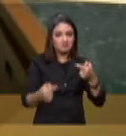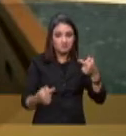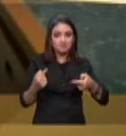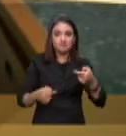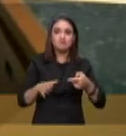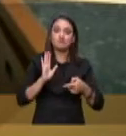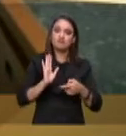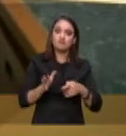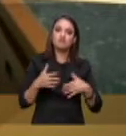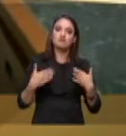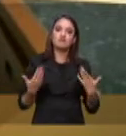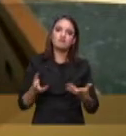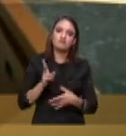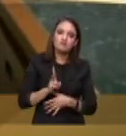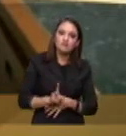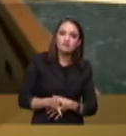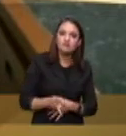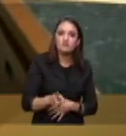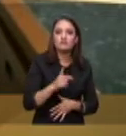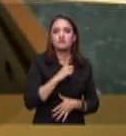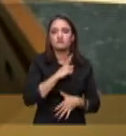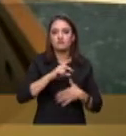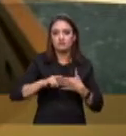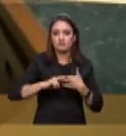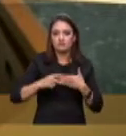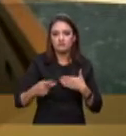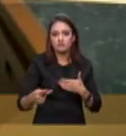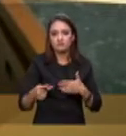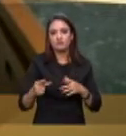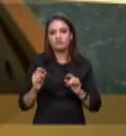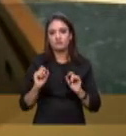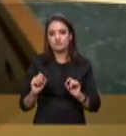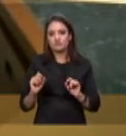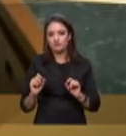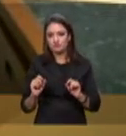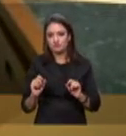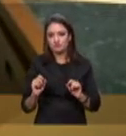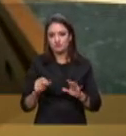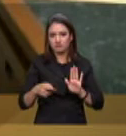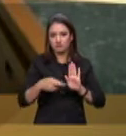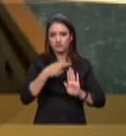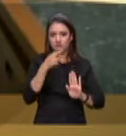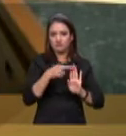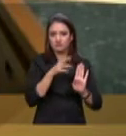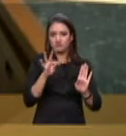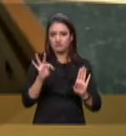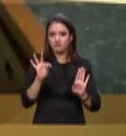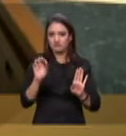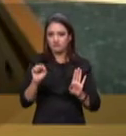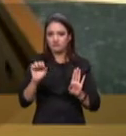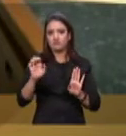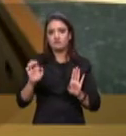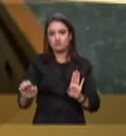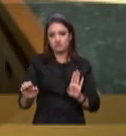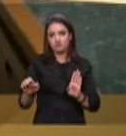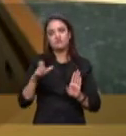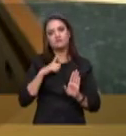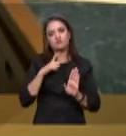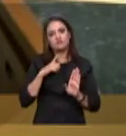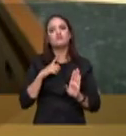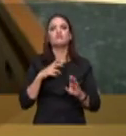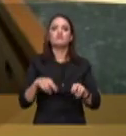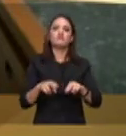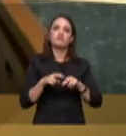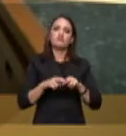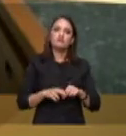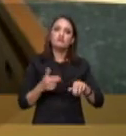e a postulação do arrastamento mesmo da invalidade das resoluções do TSS dão por conta exatamente da